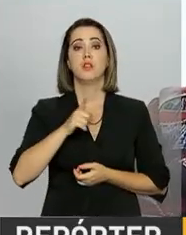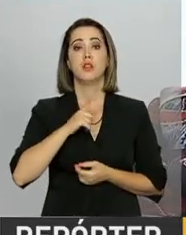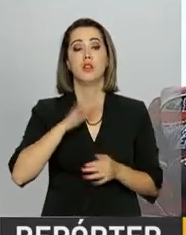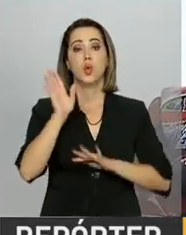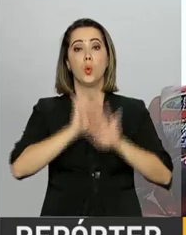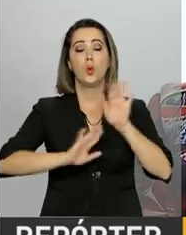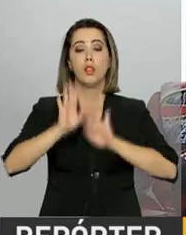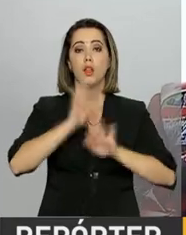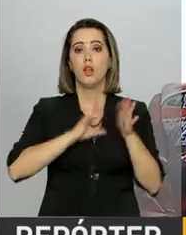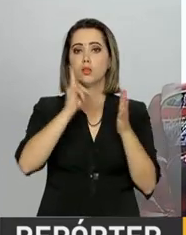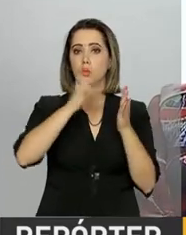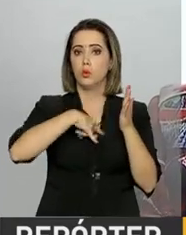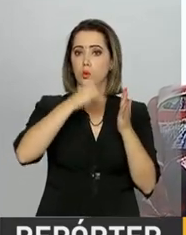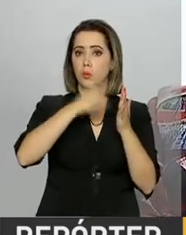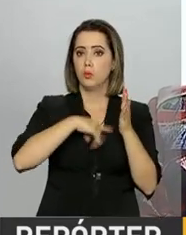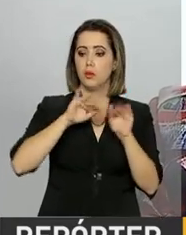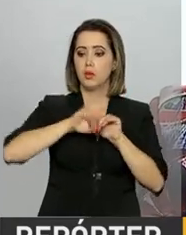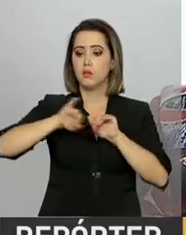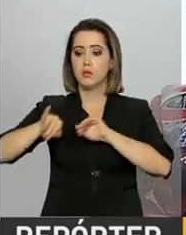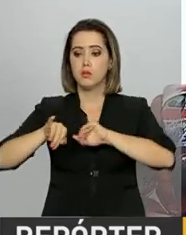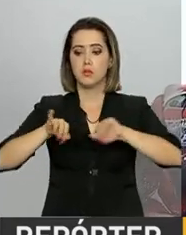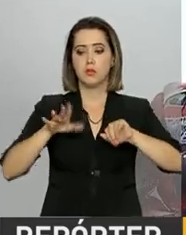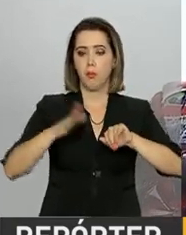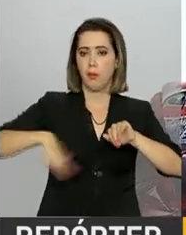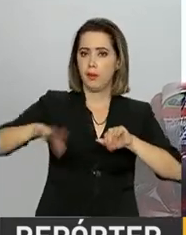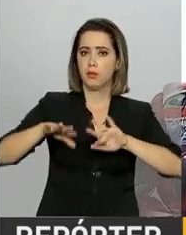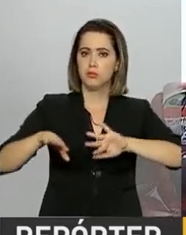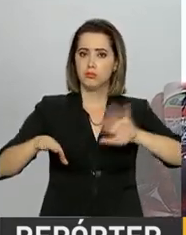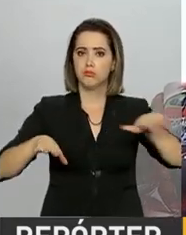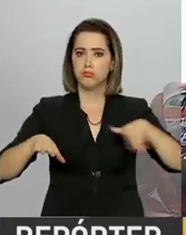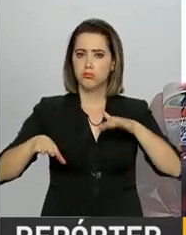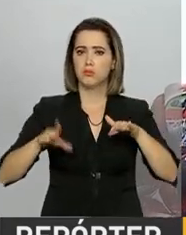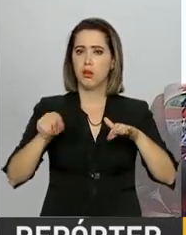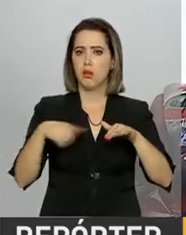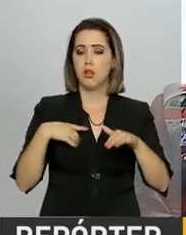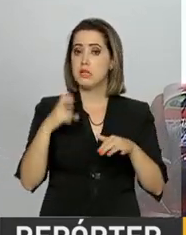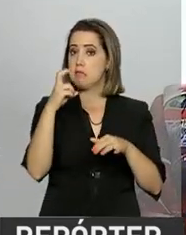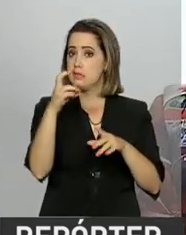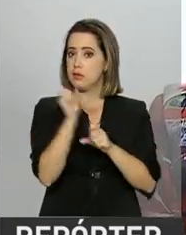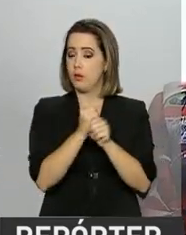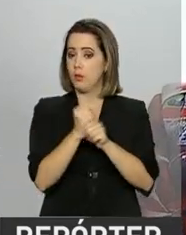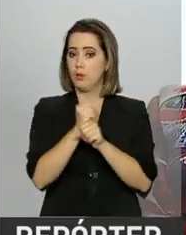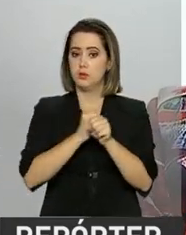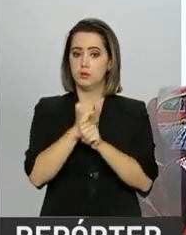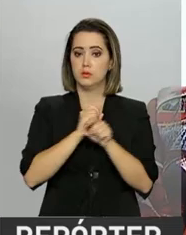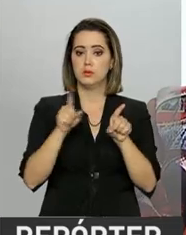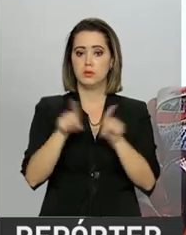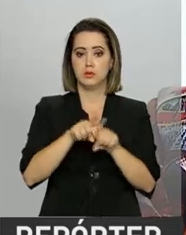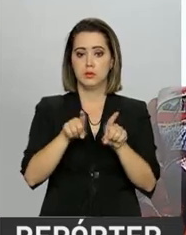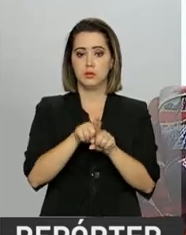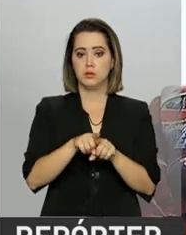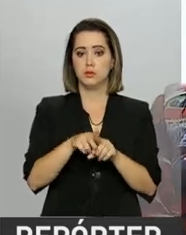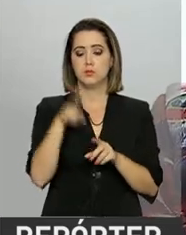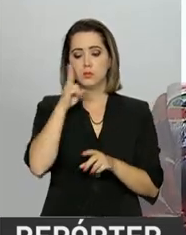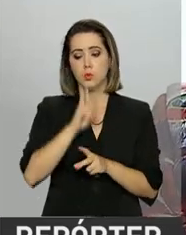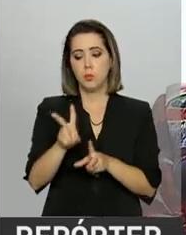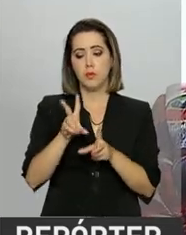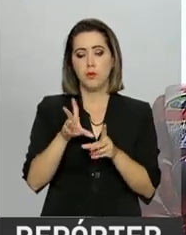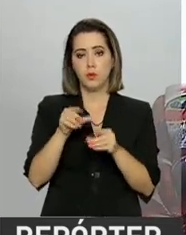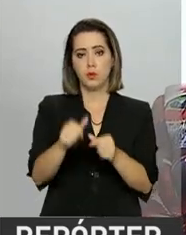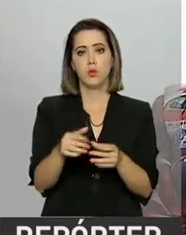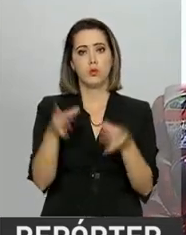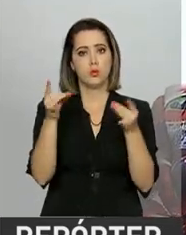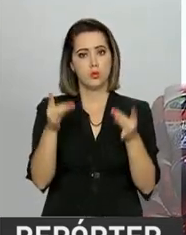a documentação, separar essa documentação e mantê-la por 5 anos e também conferir a